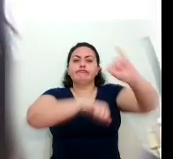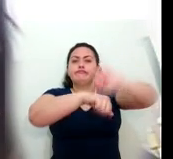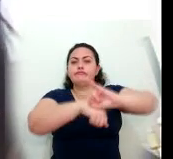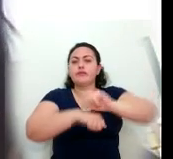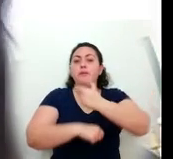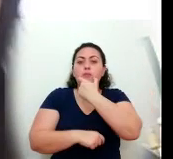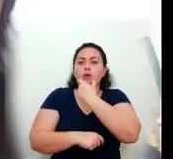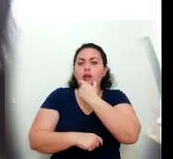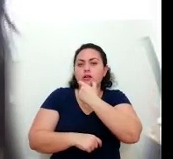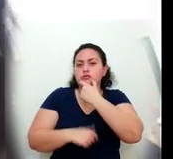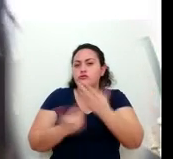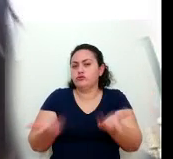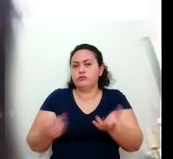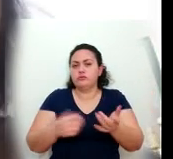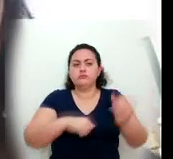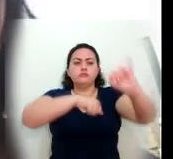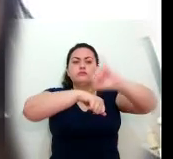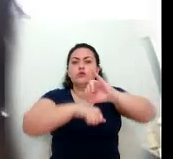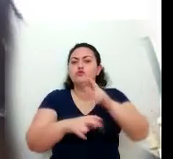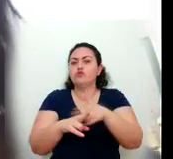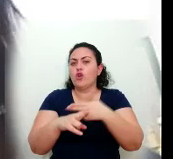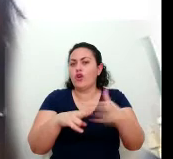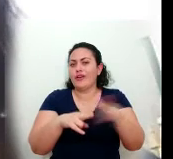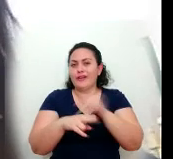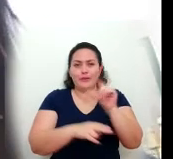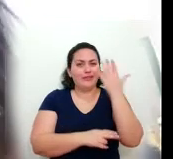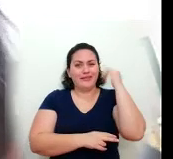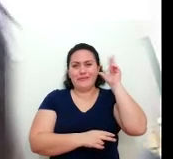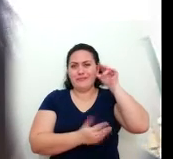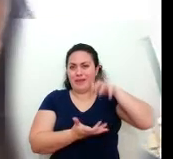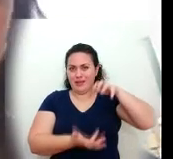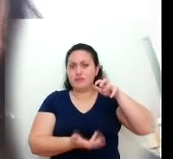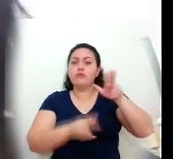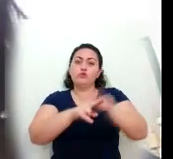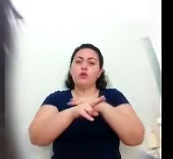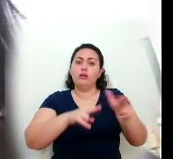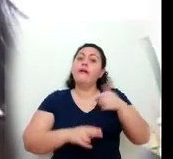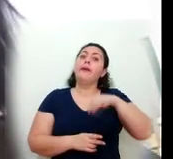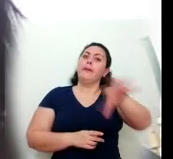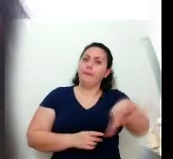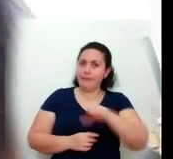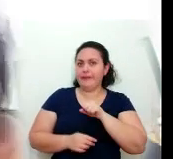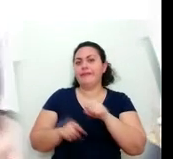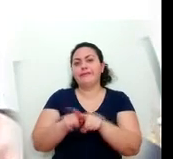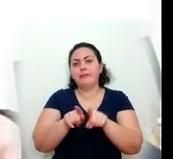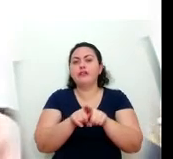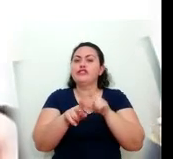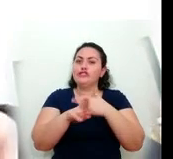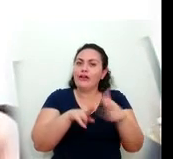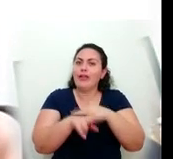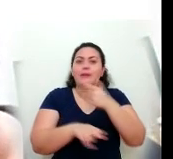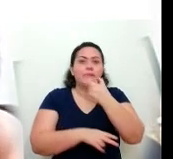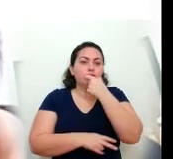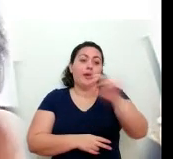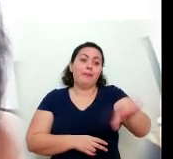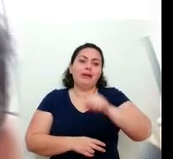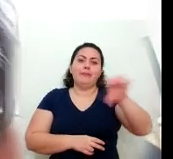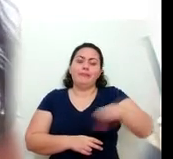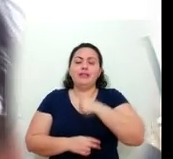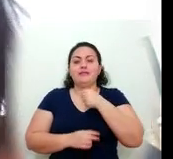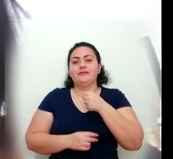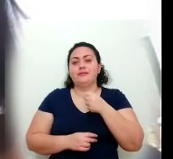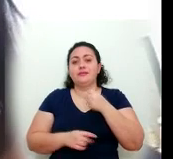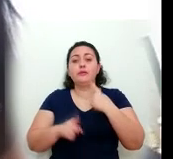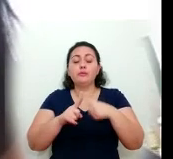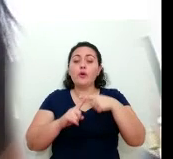tiver, né, sei lá, um pacote de biscoitos e chocolate, agora passou a Páscoa, eu também tendo a pegar essas coisas, né? Então,